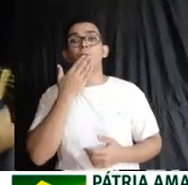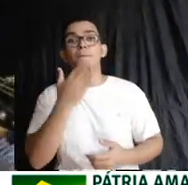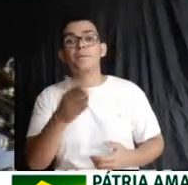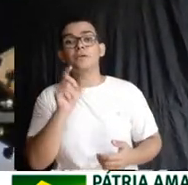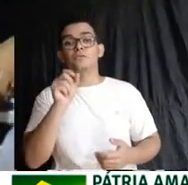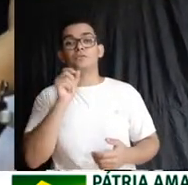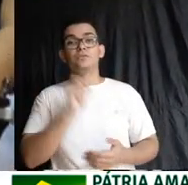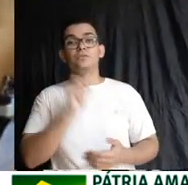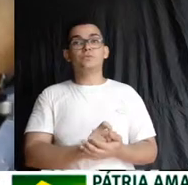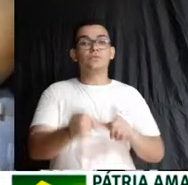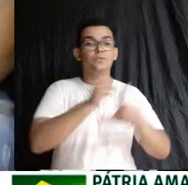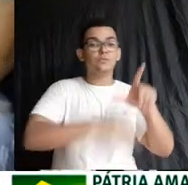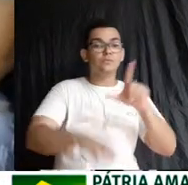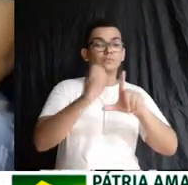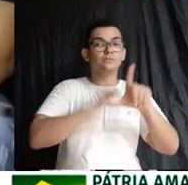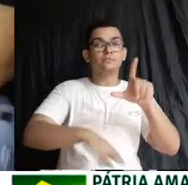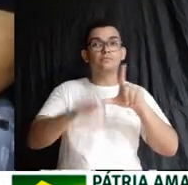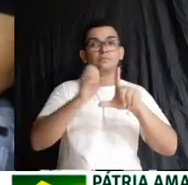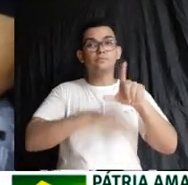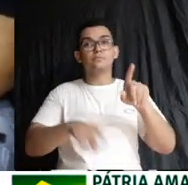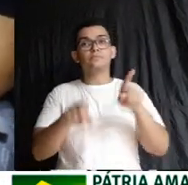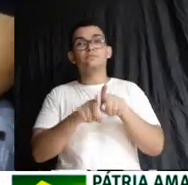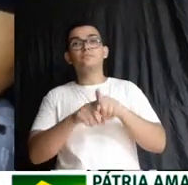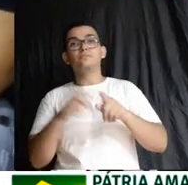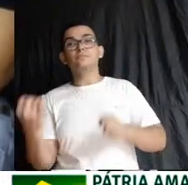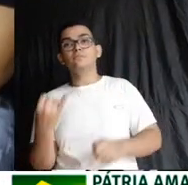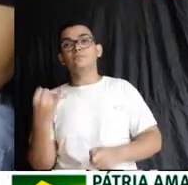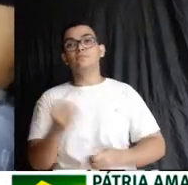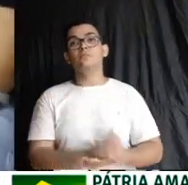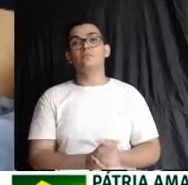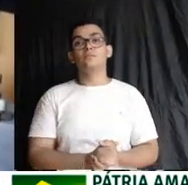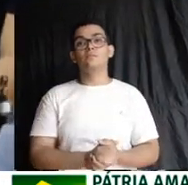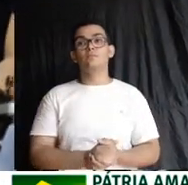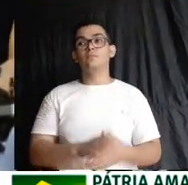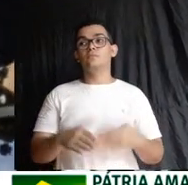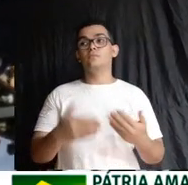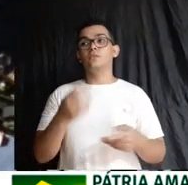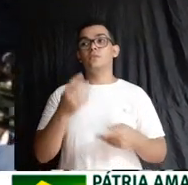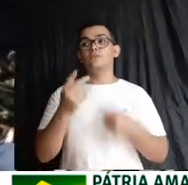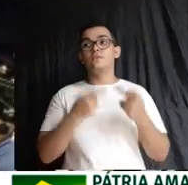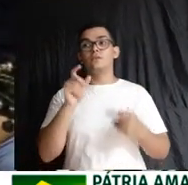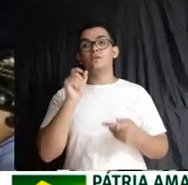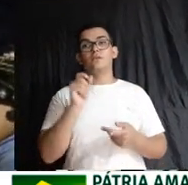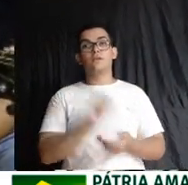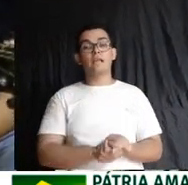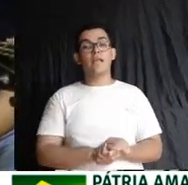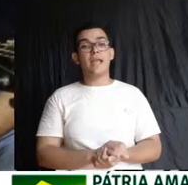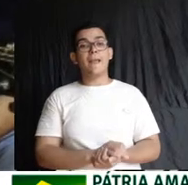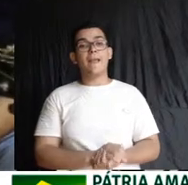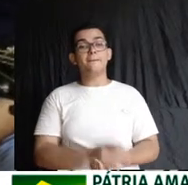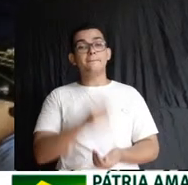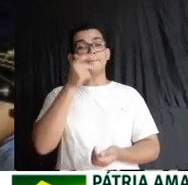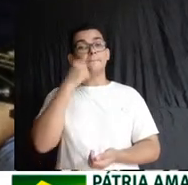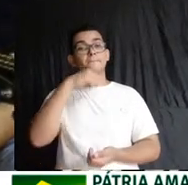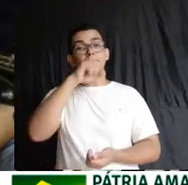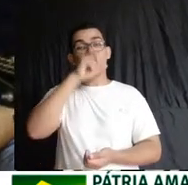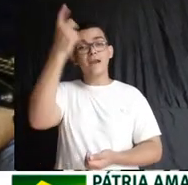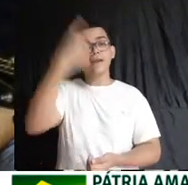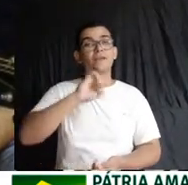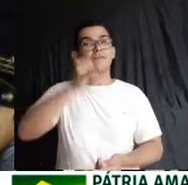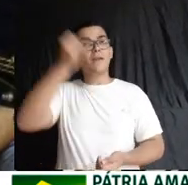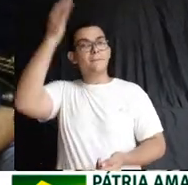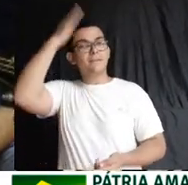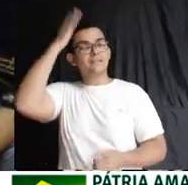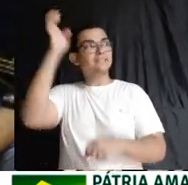gente. Tá bom? Kelma, vamos mandar a sua agora. Fala, pai, mãe, eu tô aqui em Rondônia, de Paraná. Eu tô na mega live. Gente, isso aqui não é uma